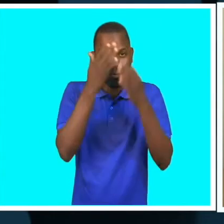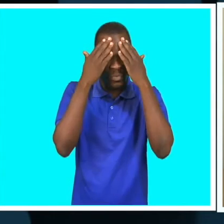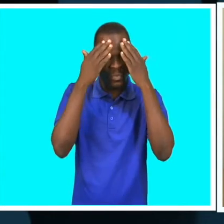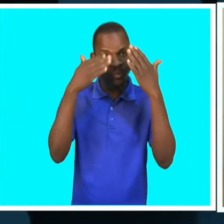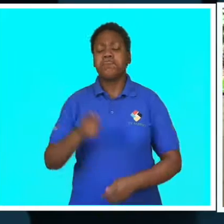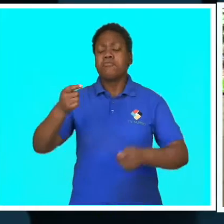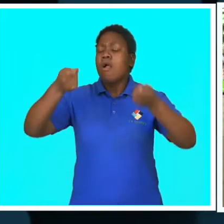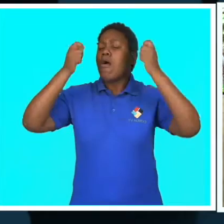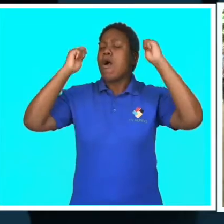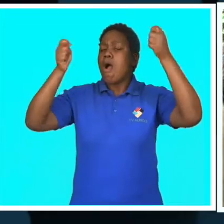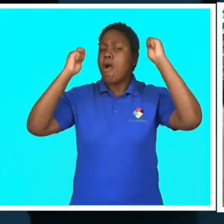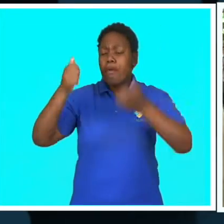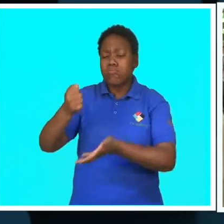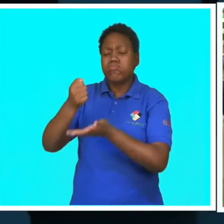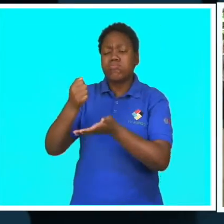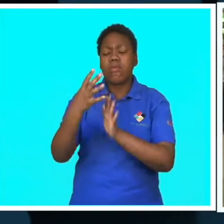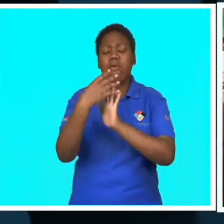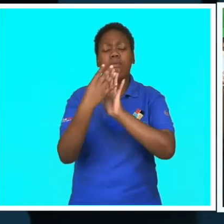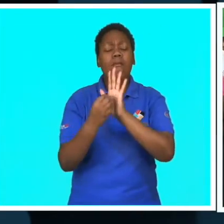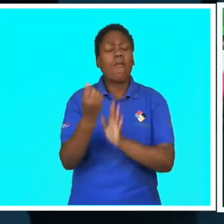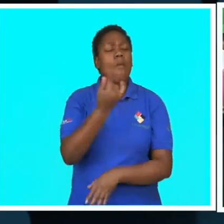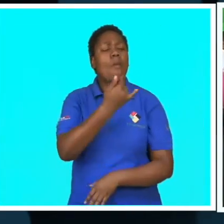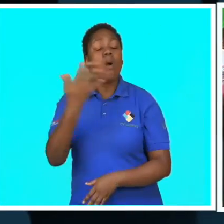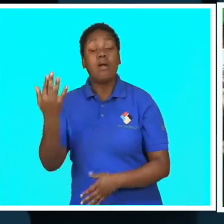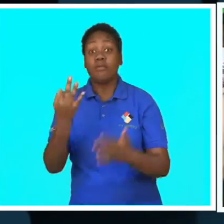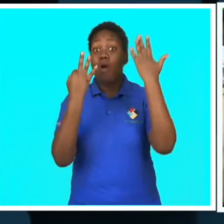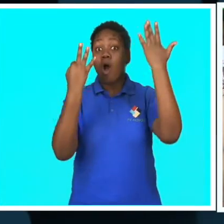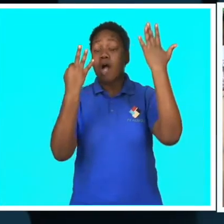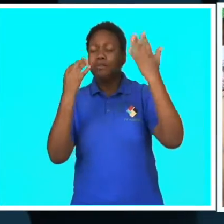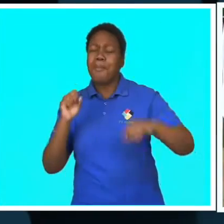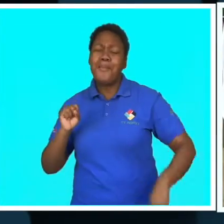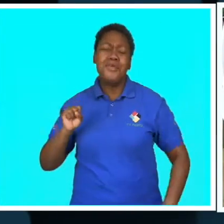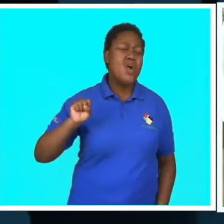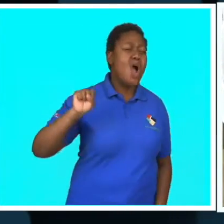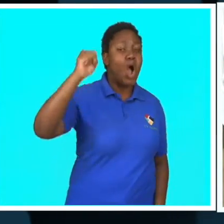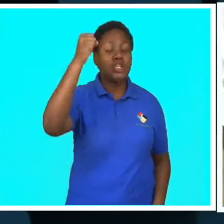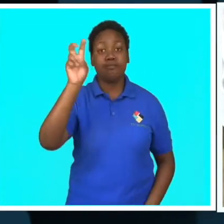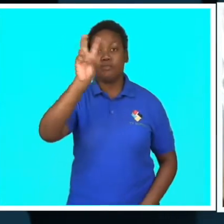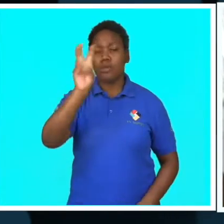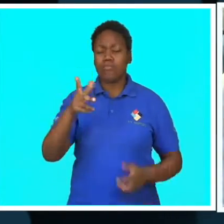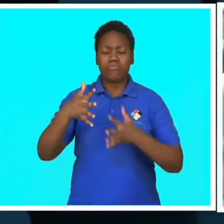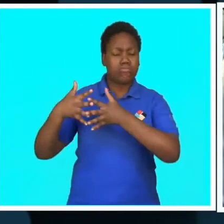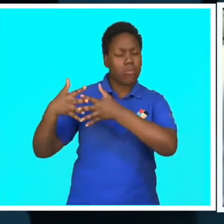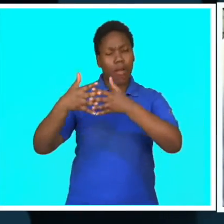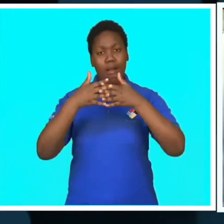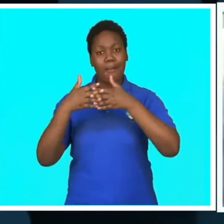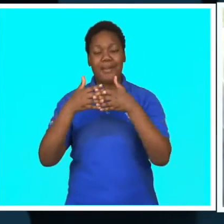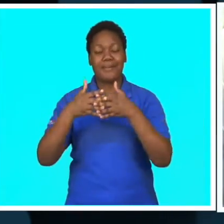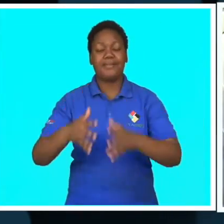vacinadas ou não. A campanha é orçada em 8 milhões de dólares norte-americanos.